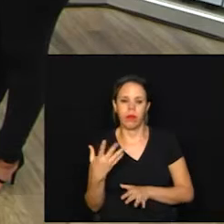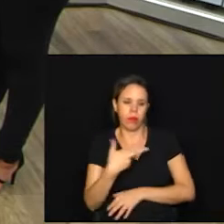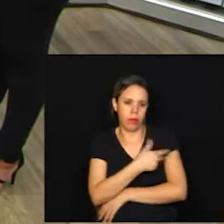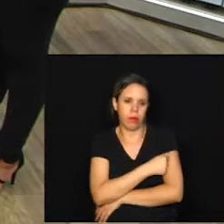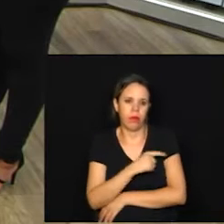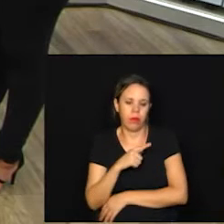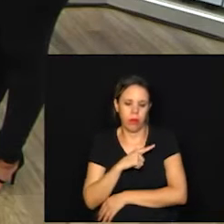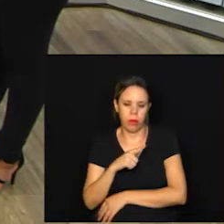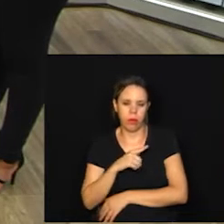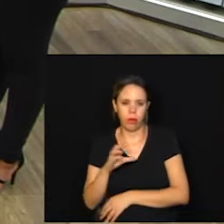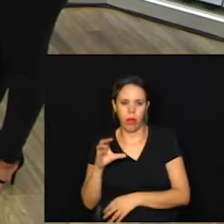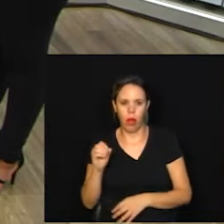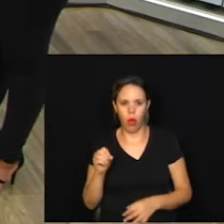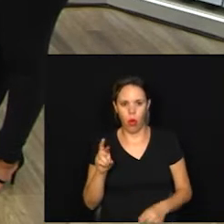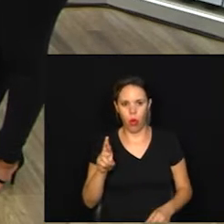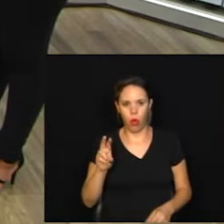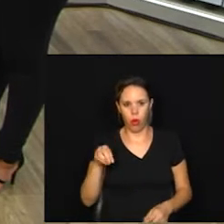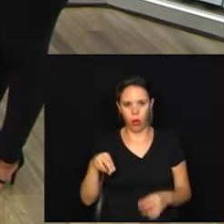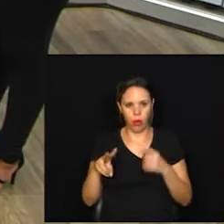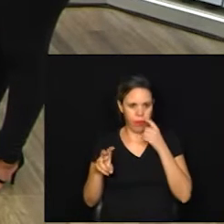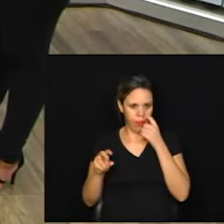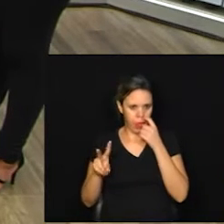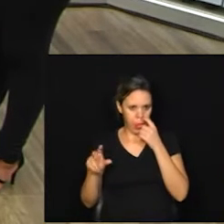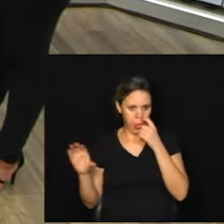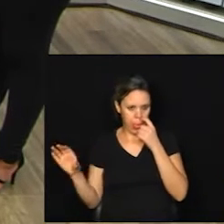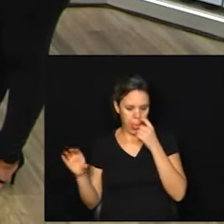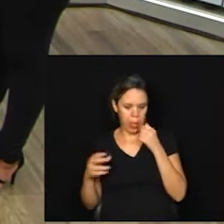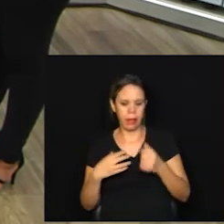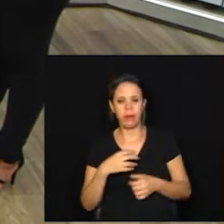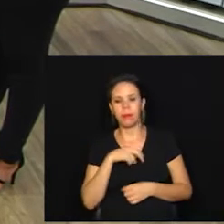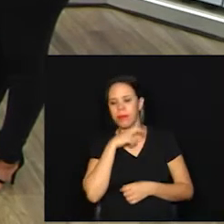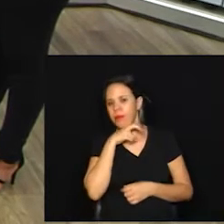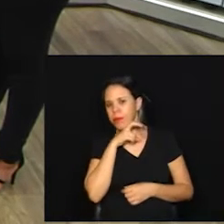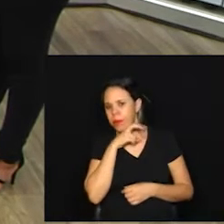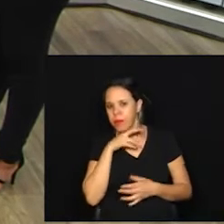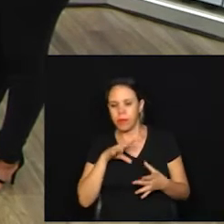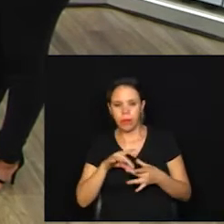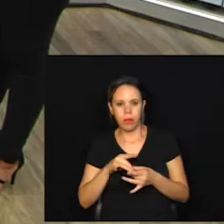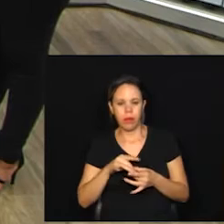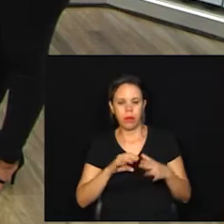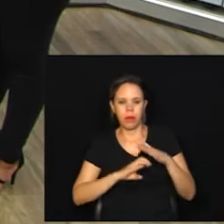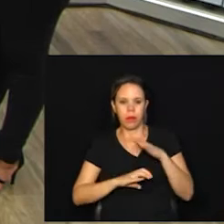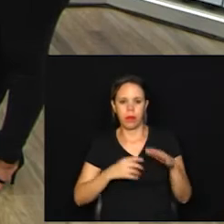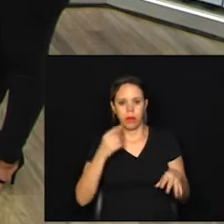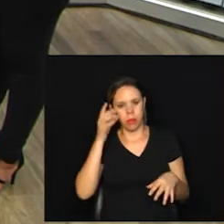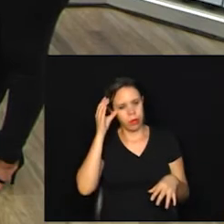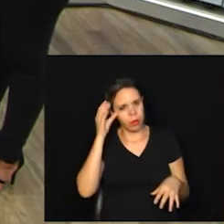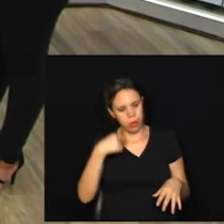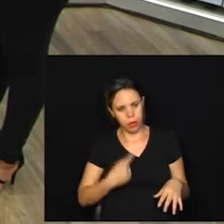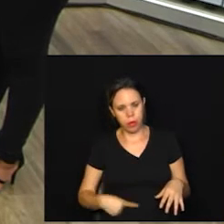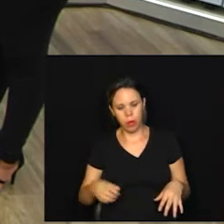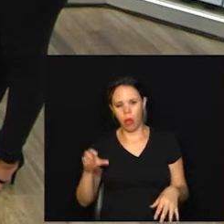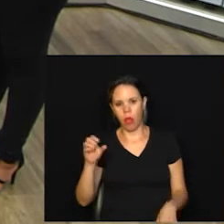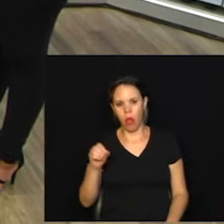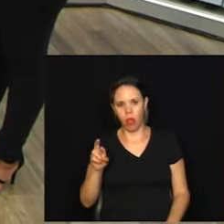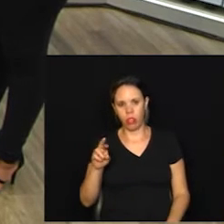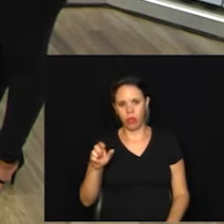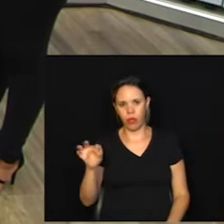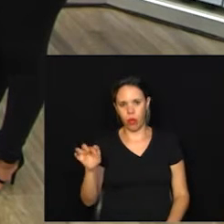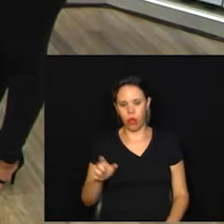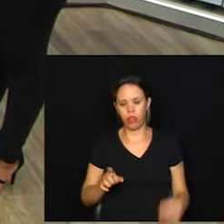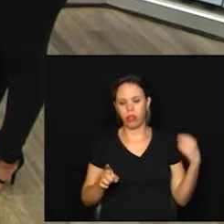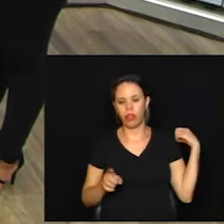tem a Coronavac, que é do Instituto Butantan, junto com a empresa da China, a de Oxford, do Reino Unido, junto